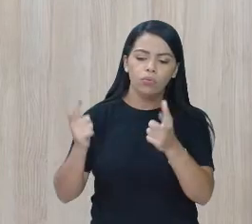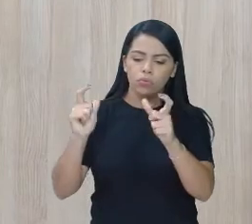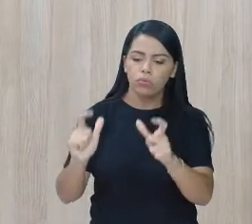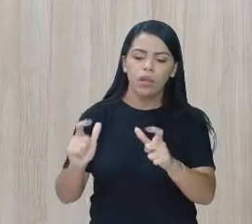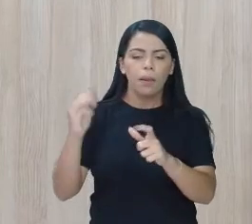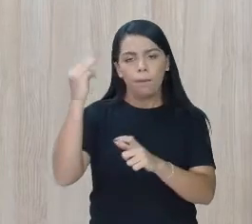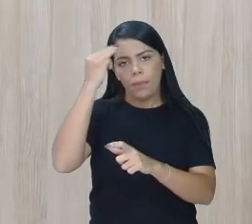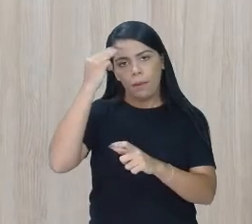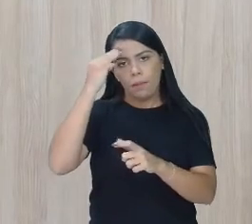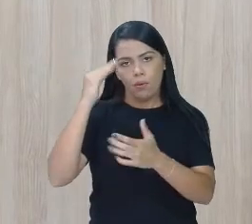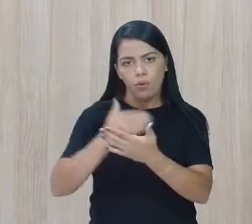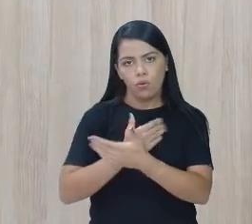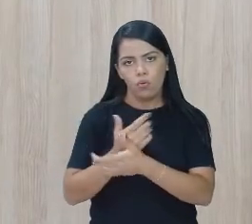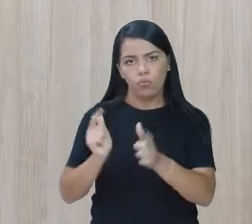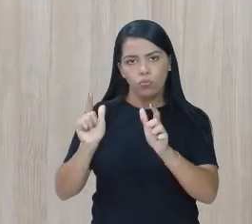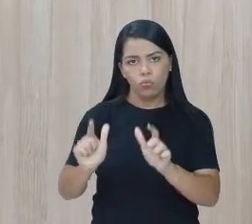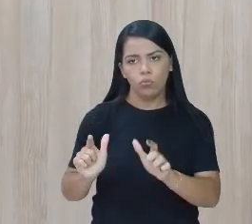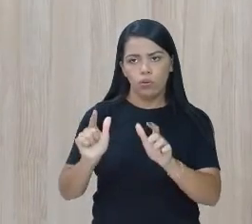memória de um lugar.